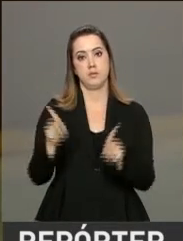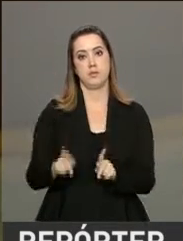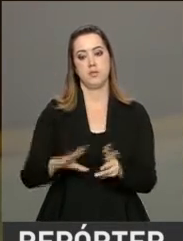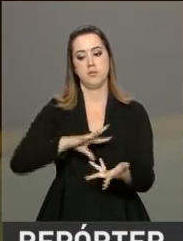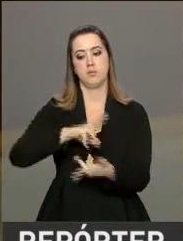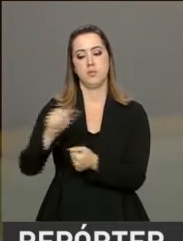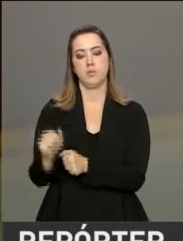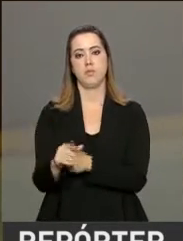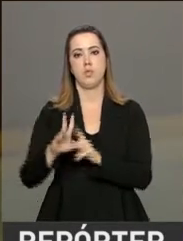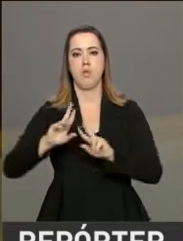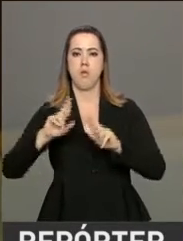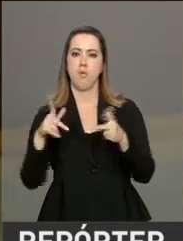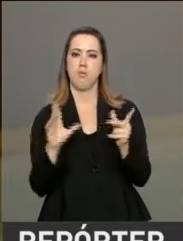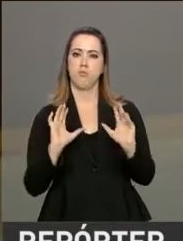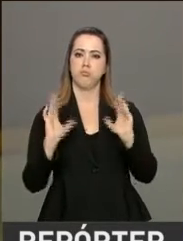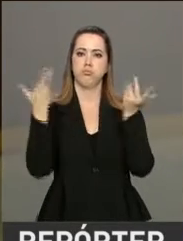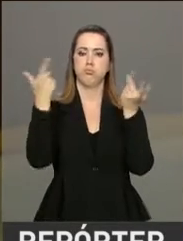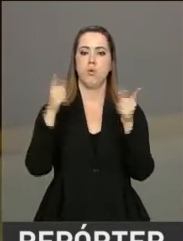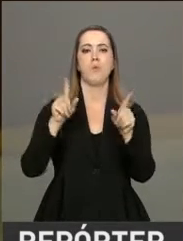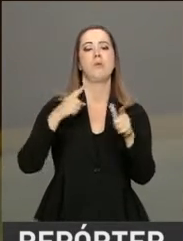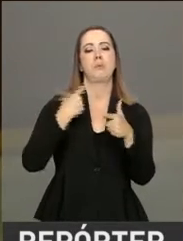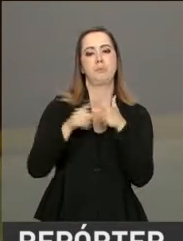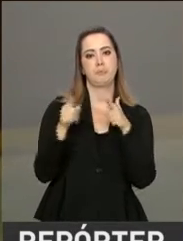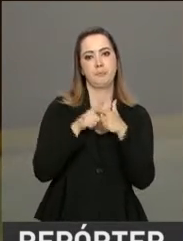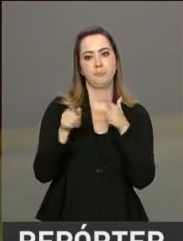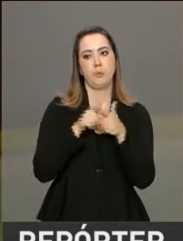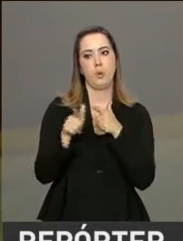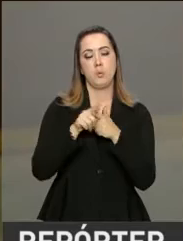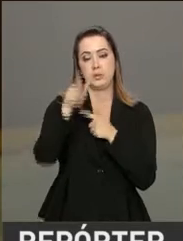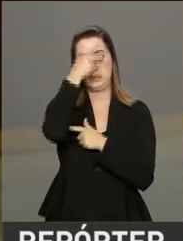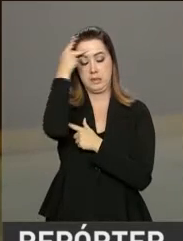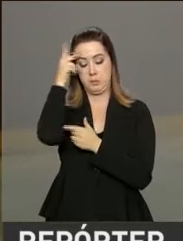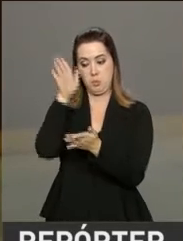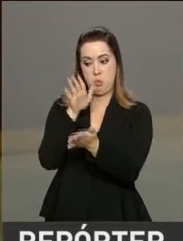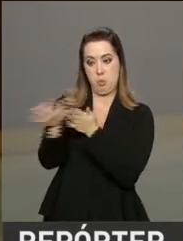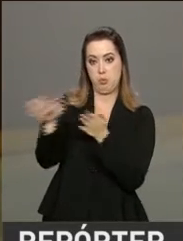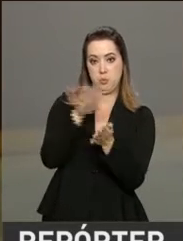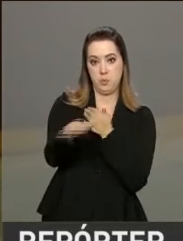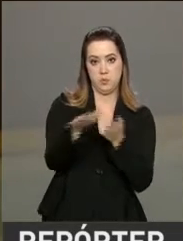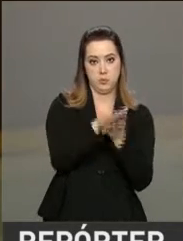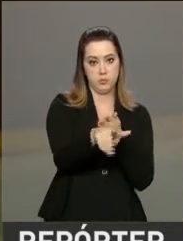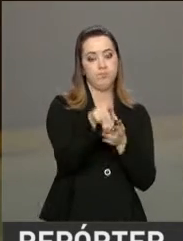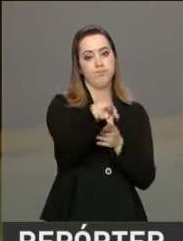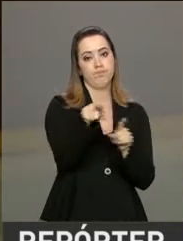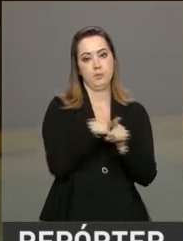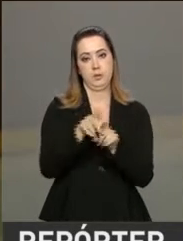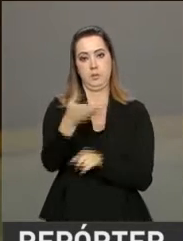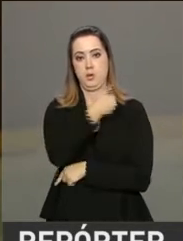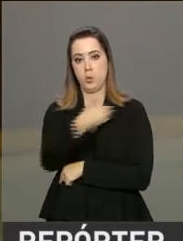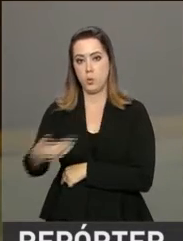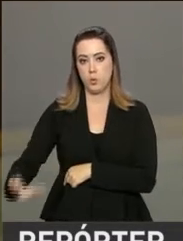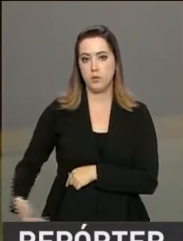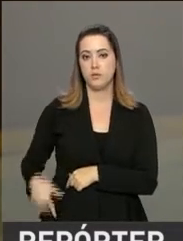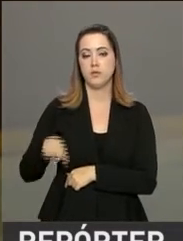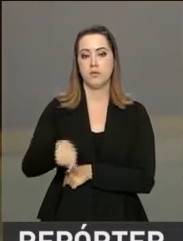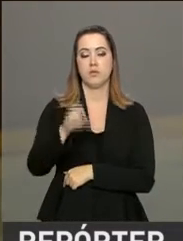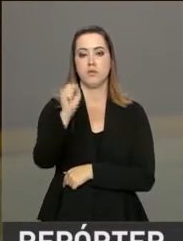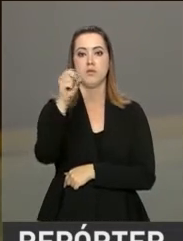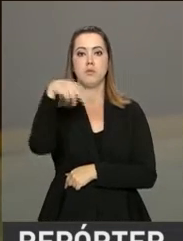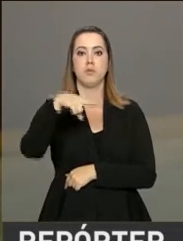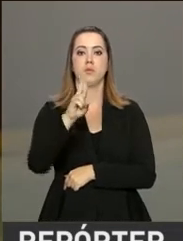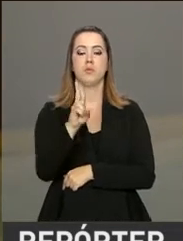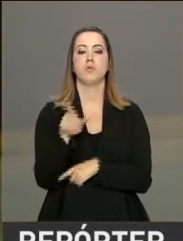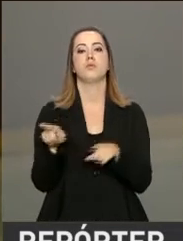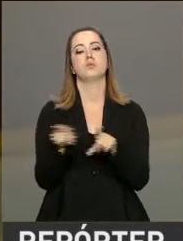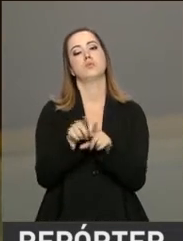climáticas a crise de refugiados ea governança das nações unidas incluindo a reforma do conselho de segurança